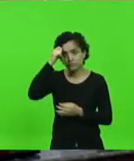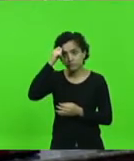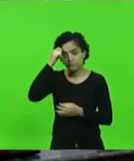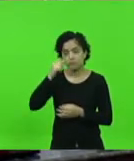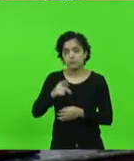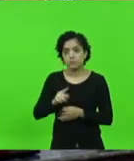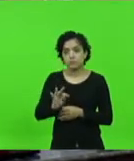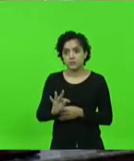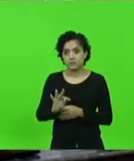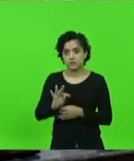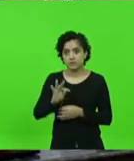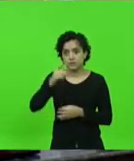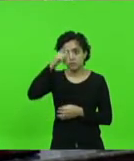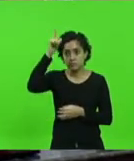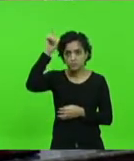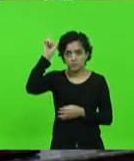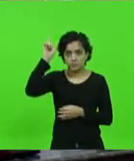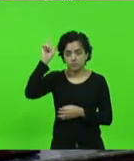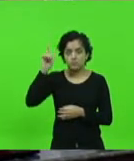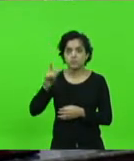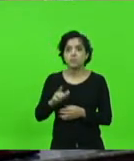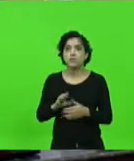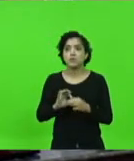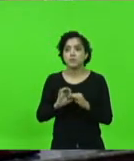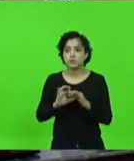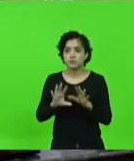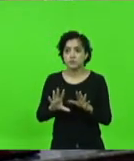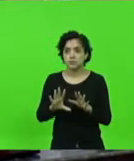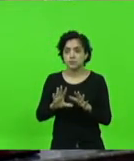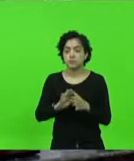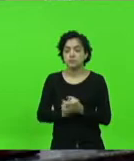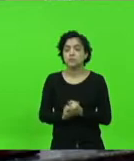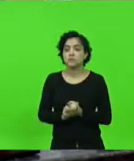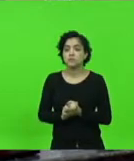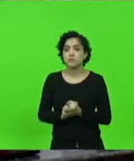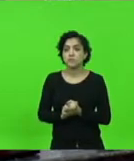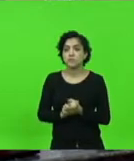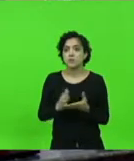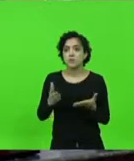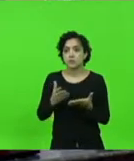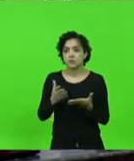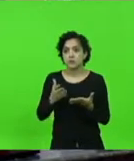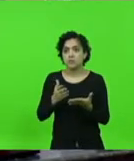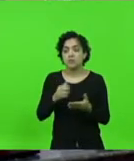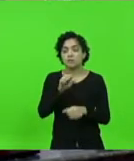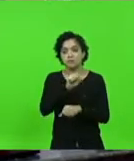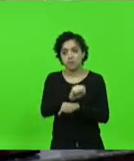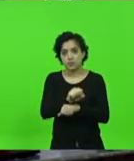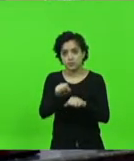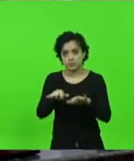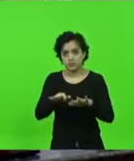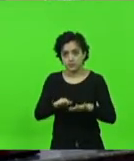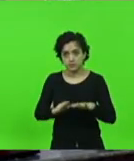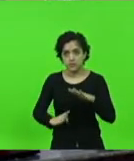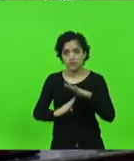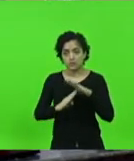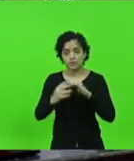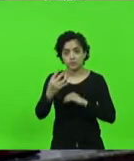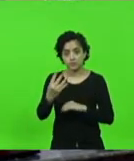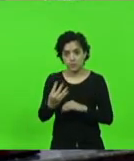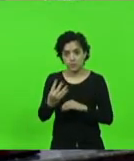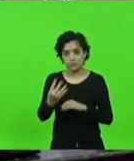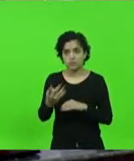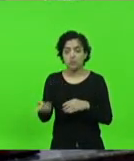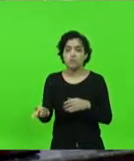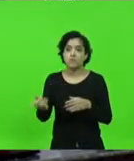partido dos trabalhadores a gente Lima partido Liberal ato contínuo o final Presidente Suspendeu a sessão até 16 horas